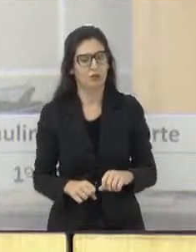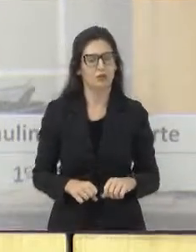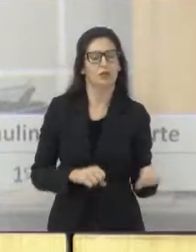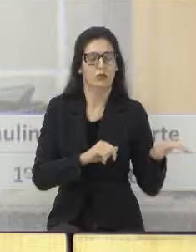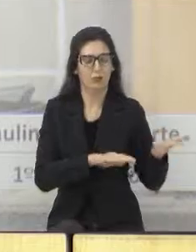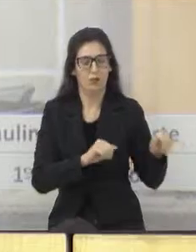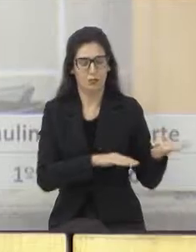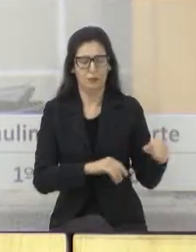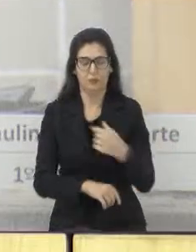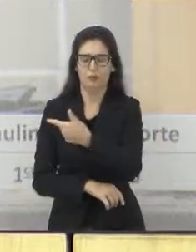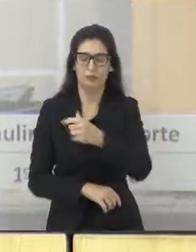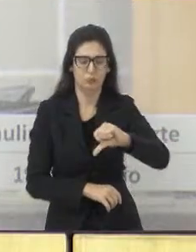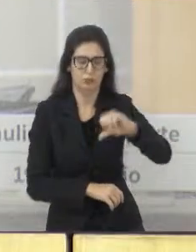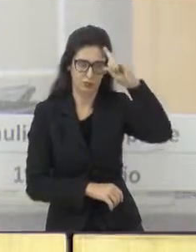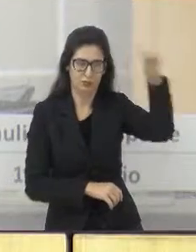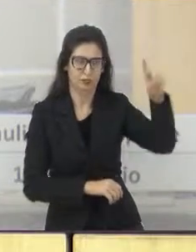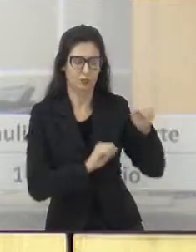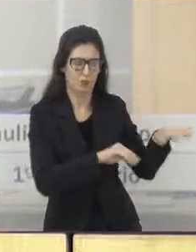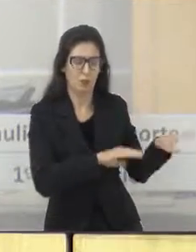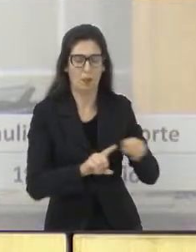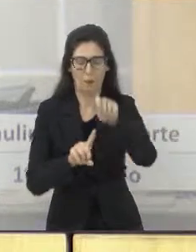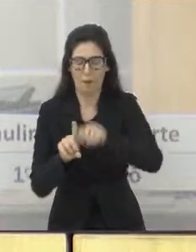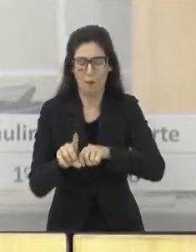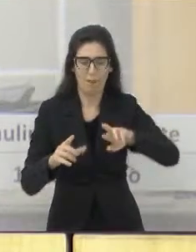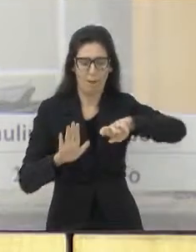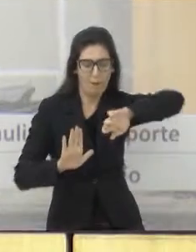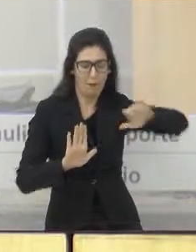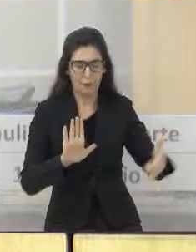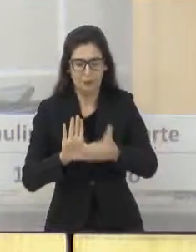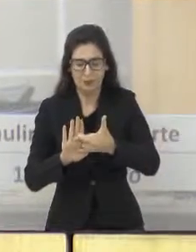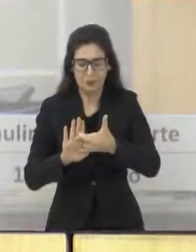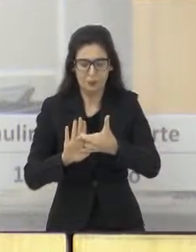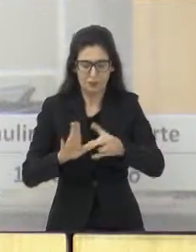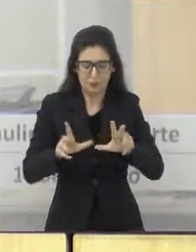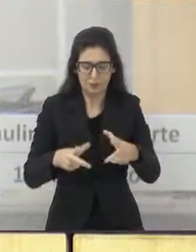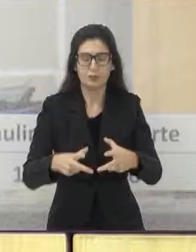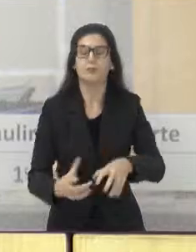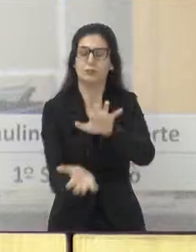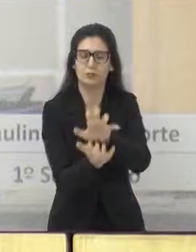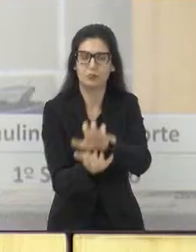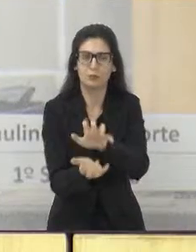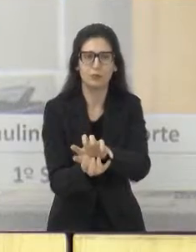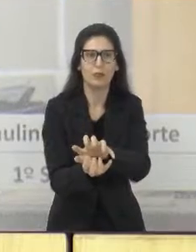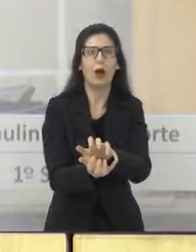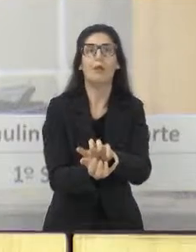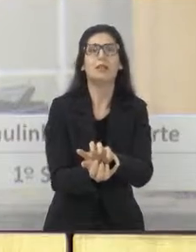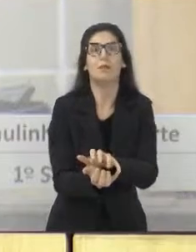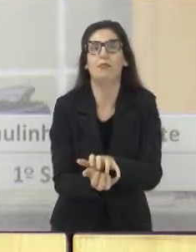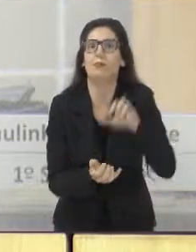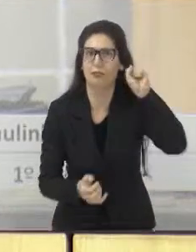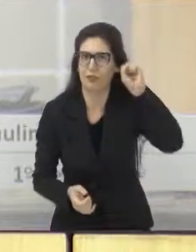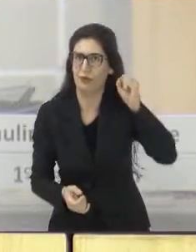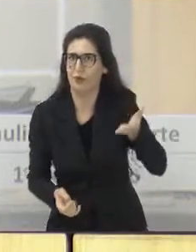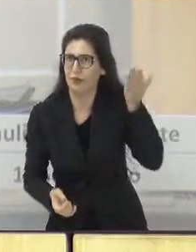29/9/2005, que dispõe sobre o regimento interno da Câmara Municipal de Jacareí, referente